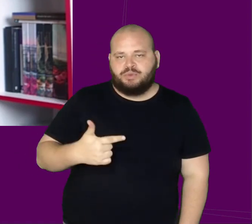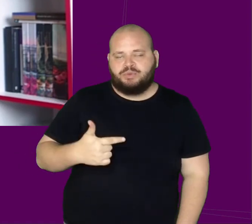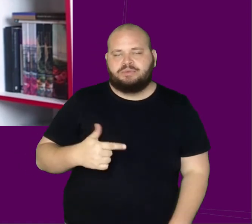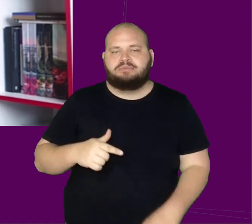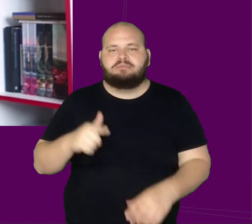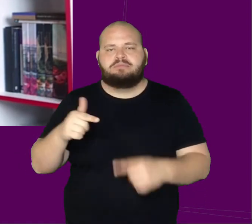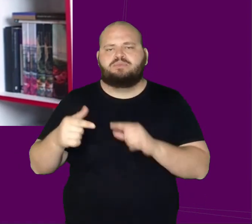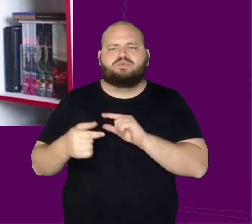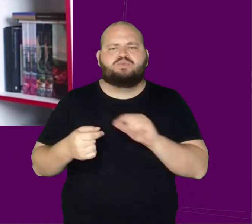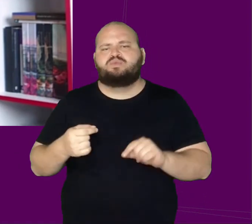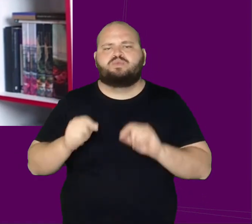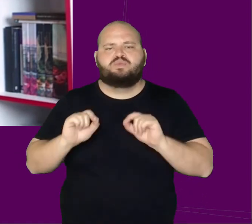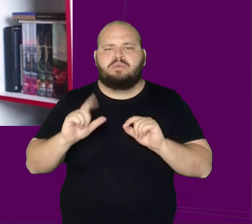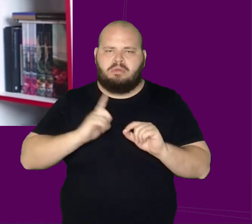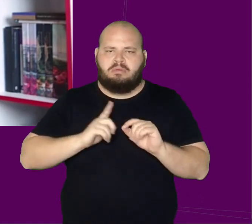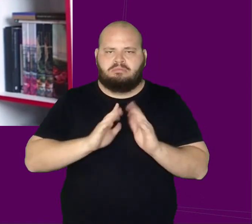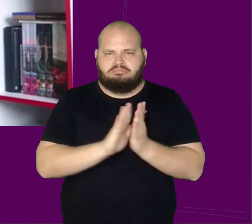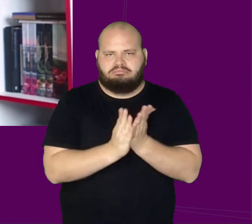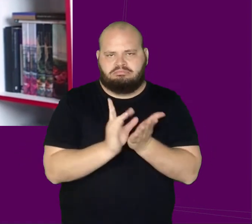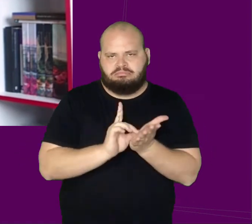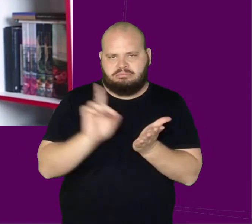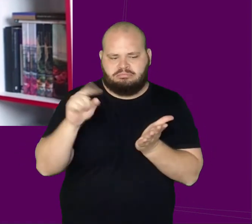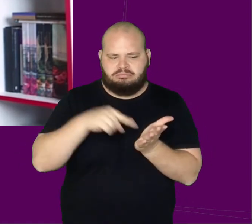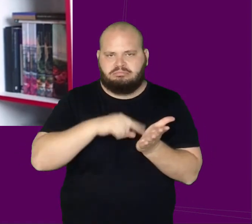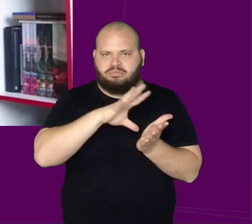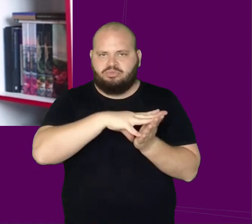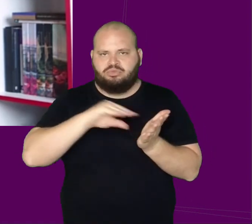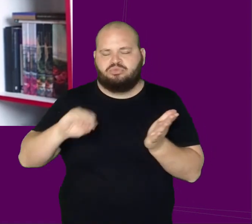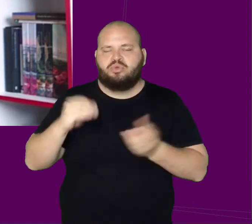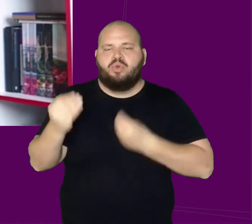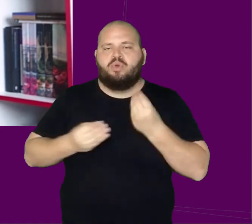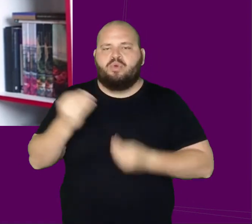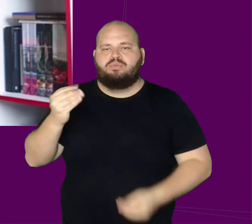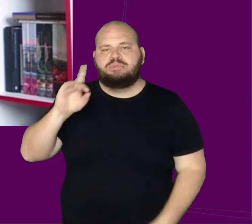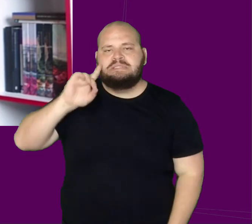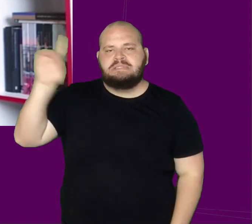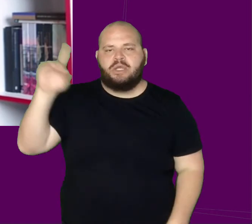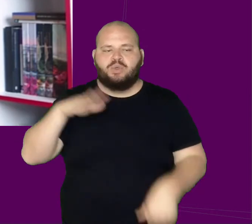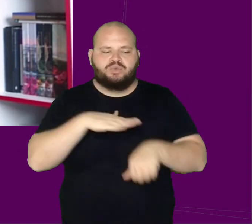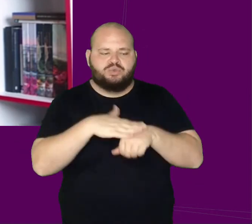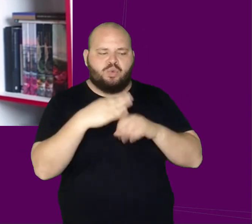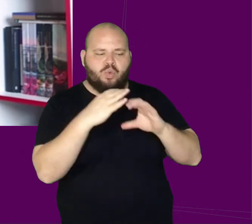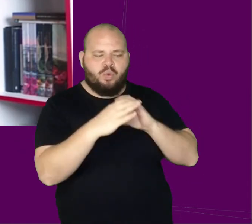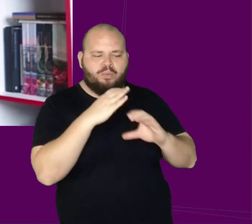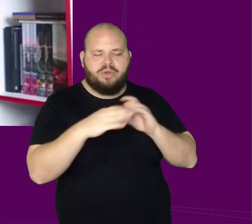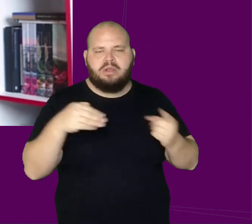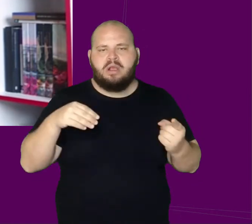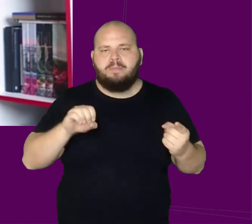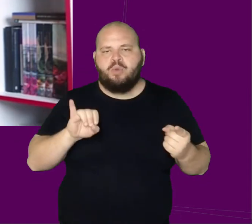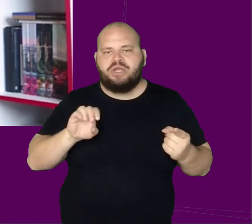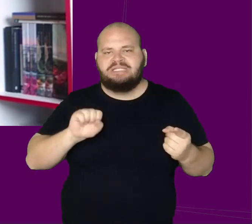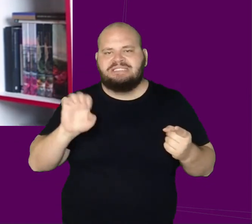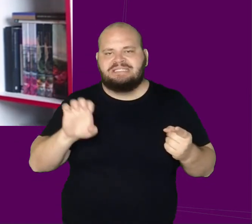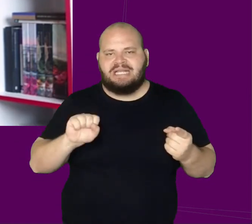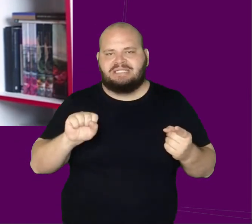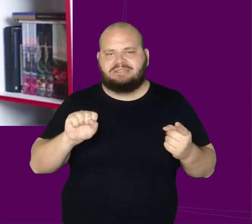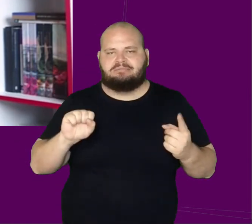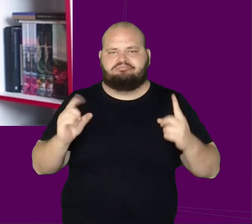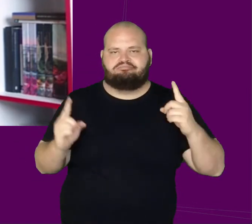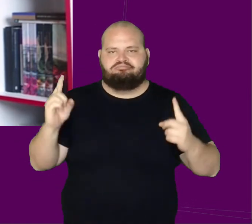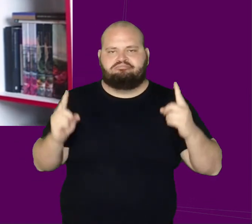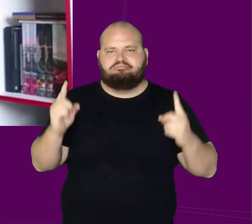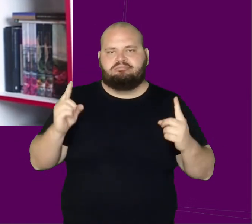Sarça Ardente é uma imagem importante da Bíblia, que é como Deus se comunica com Moisés. Então, nesse